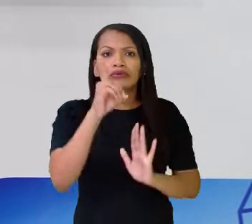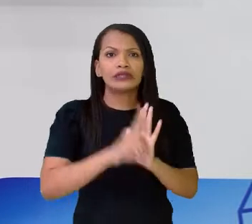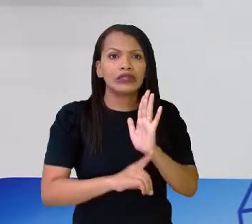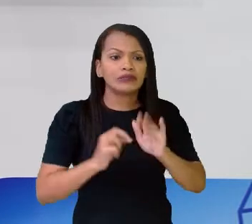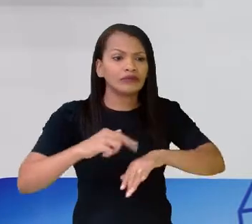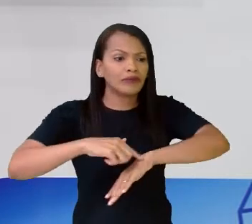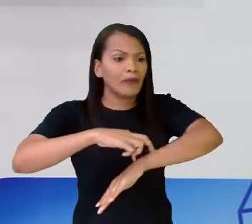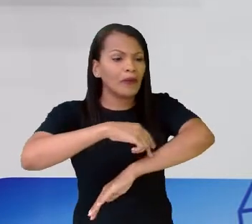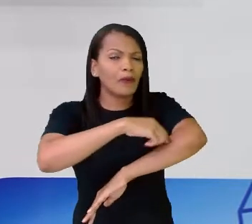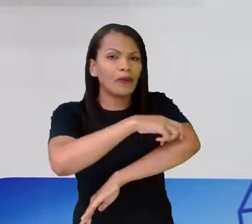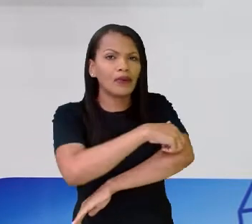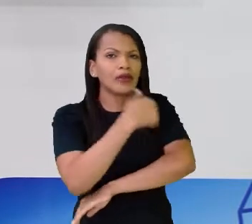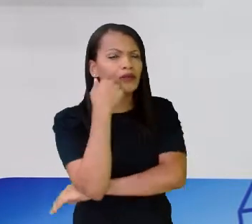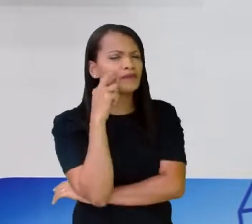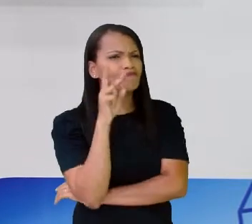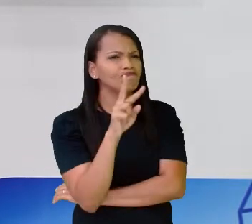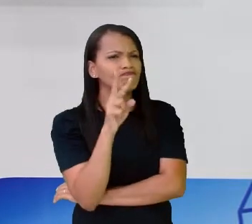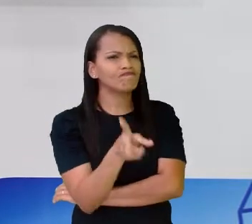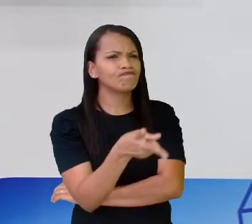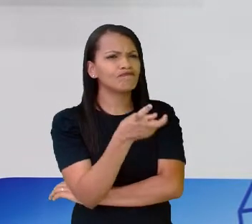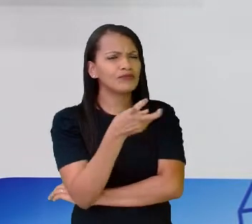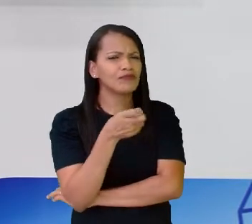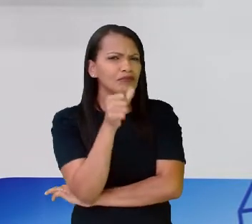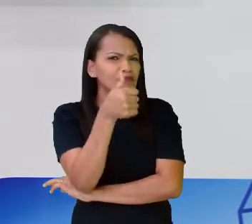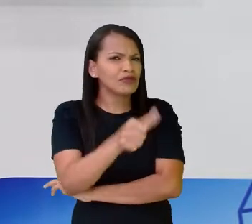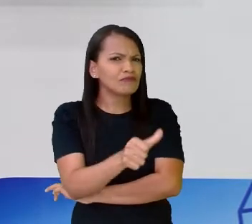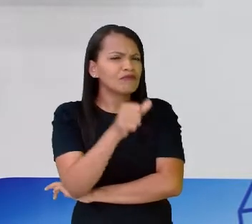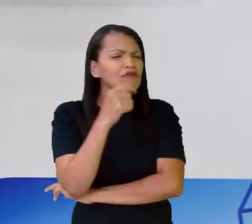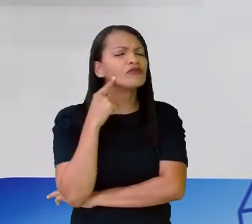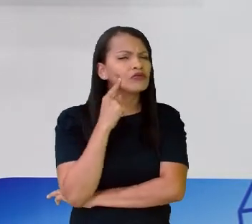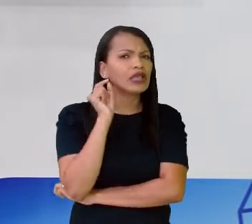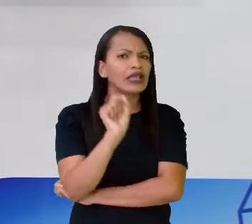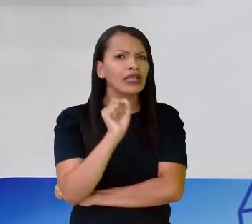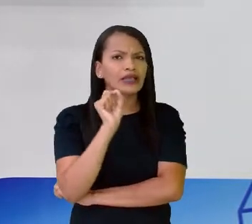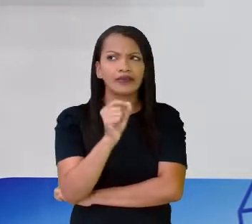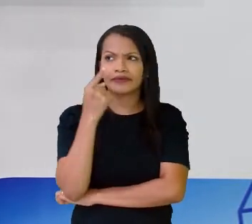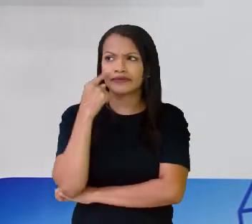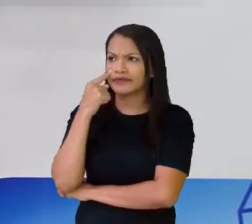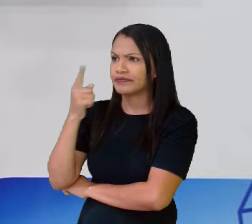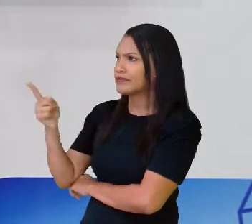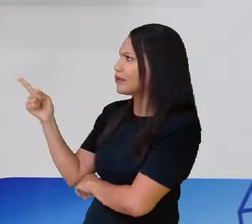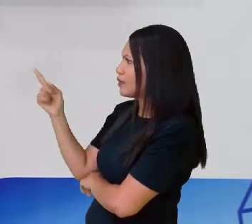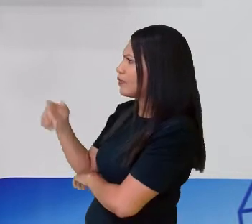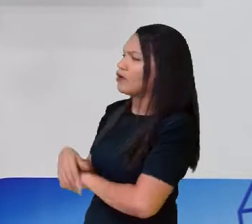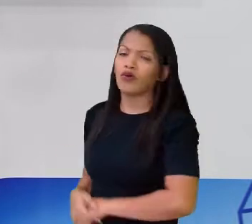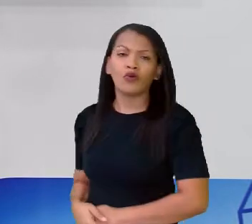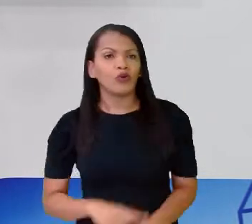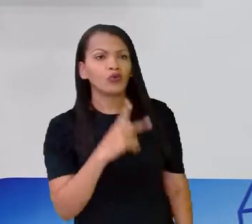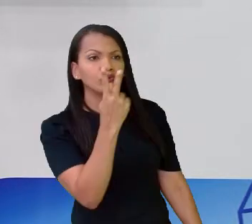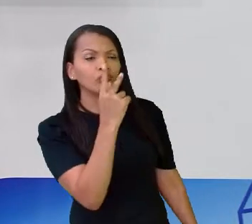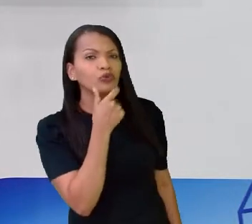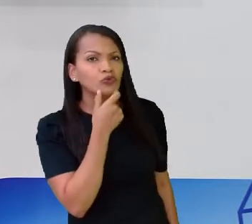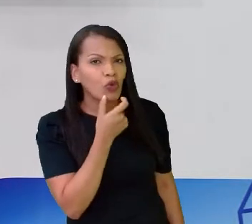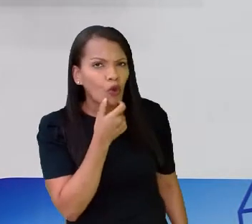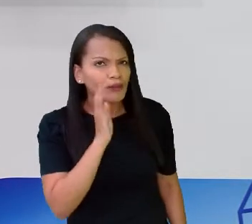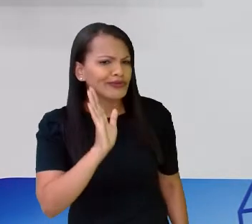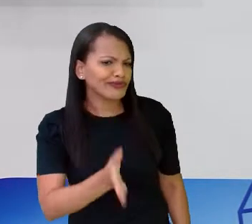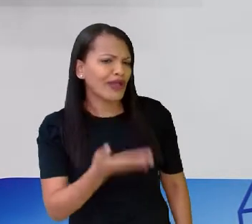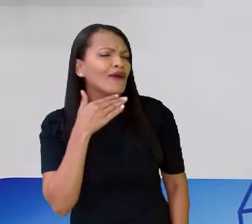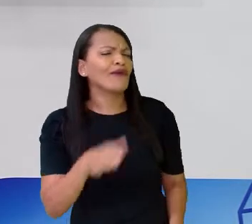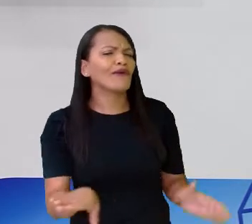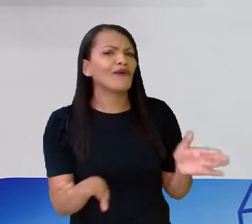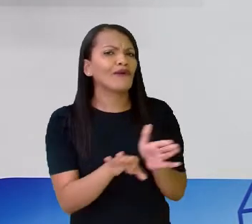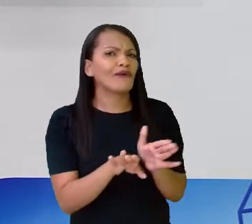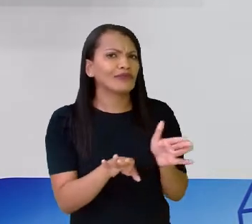subir? A gente observa aqui, como a gente já está vendo, ó, que esses aqui, ó, esses dois homens aqui, provavelmente, eles vão